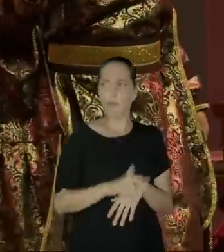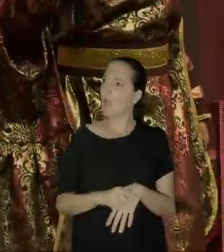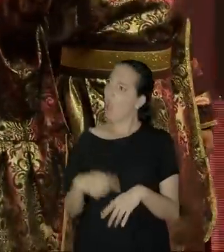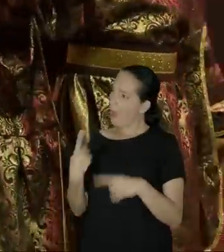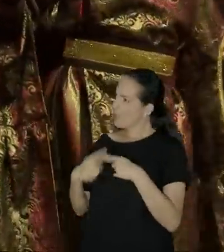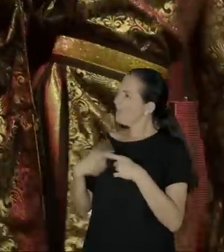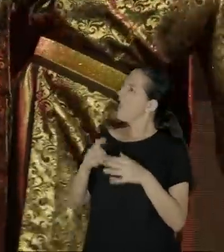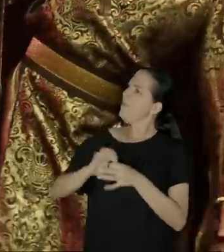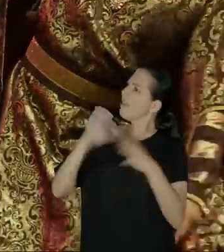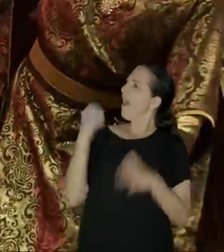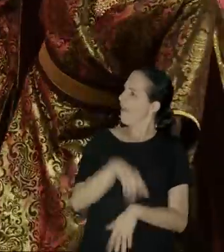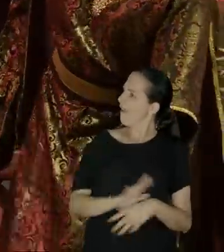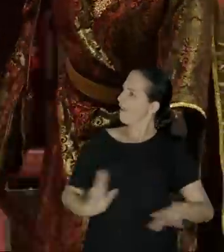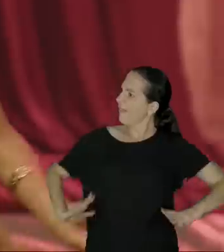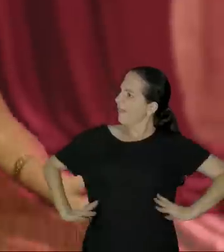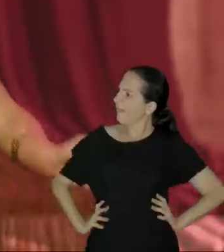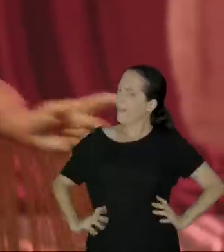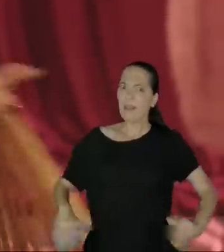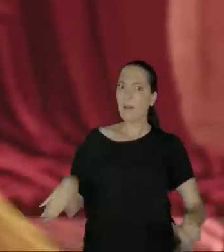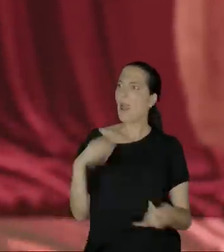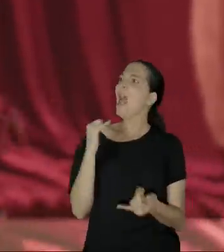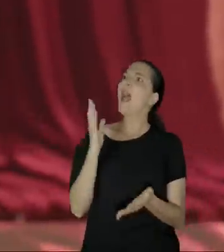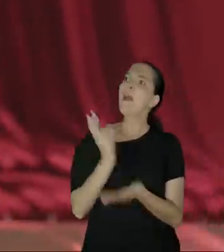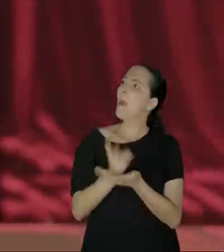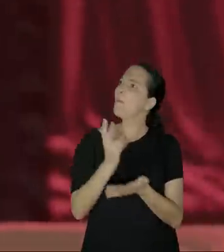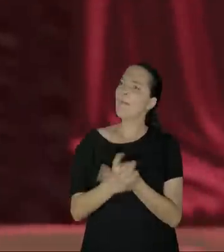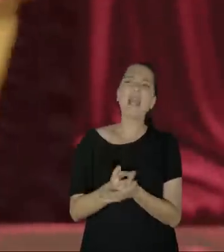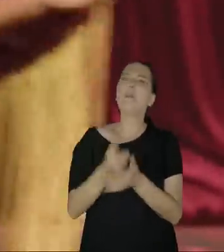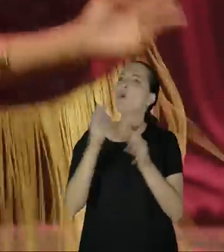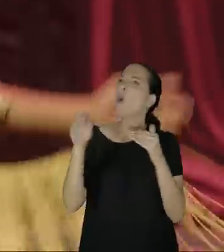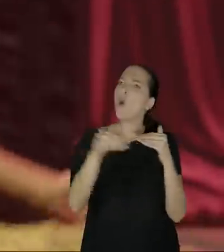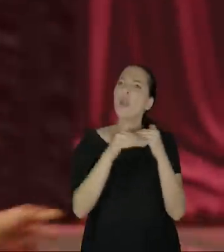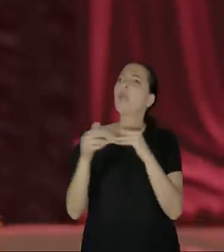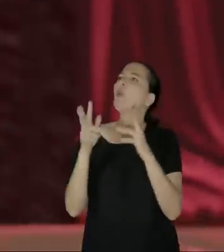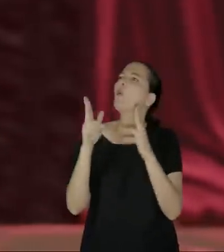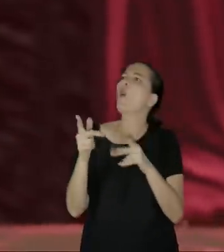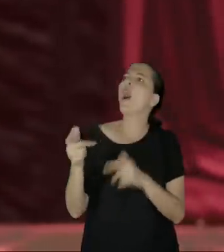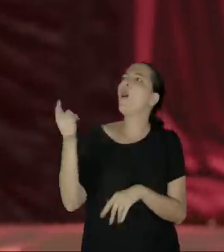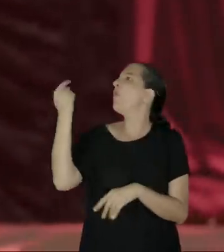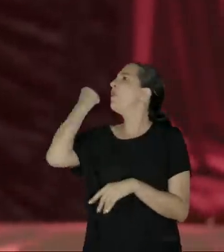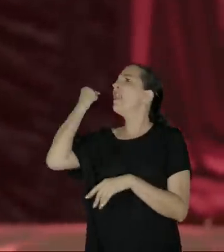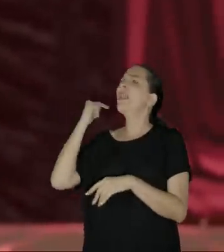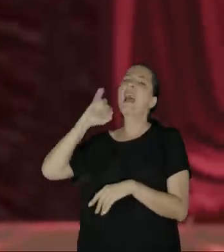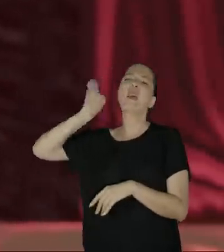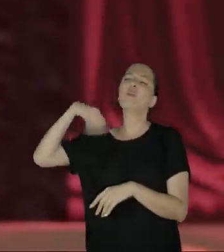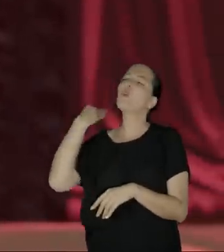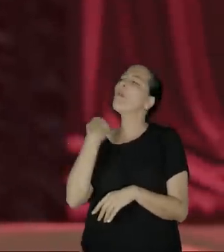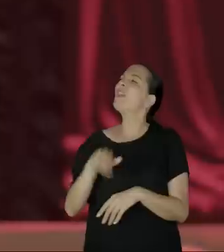libertar este homem? Deve ser também da mesma raça daquele tal de João Batista.